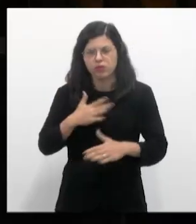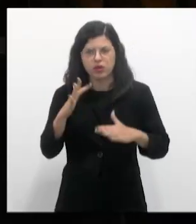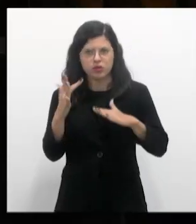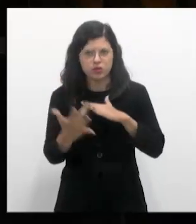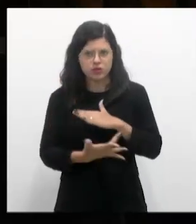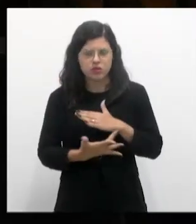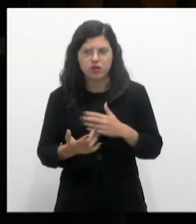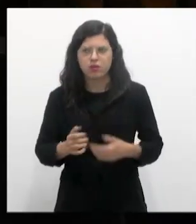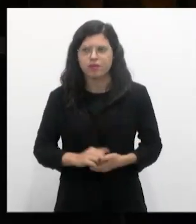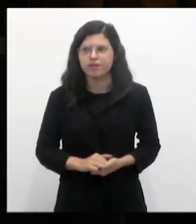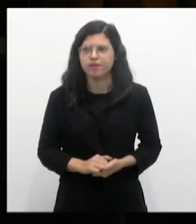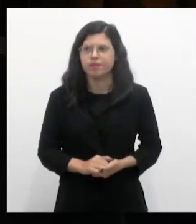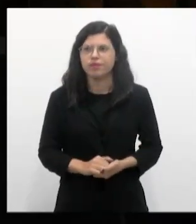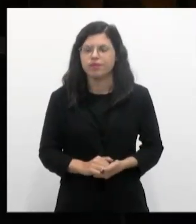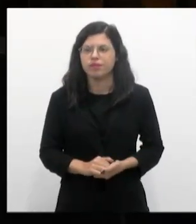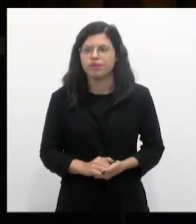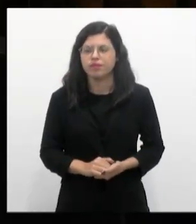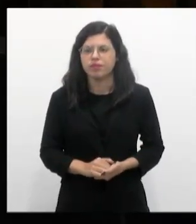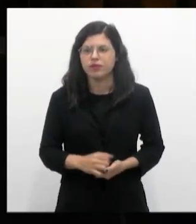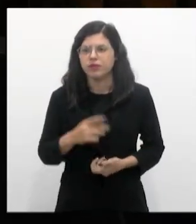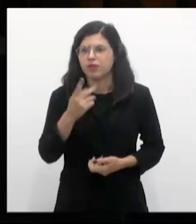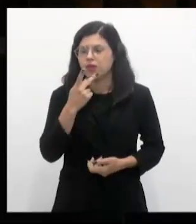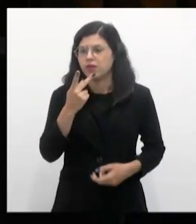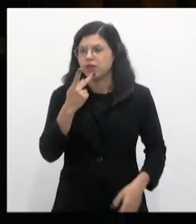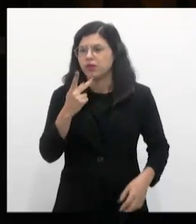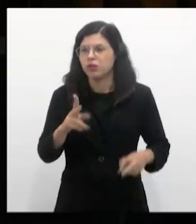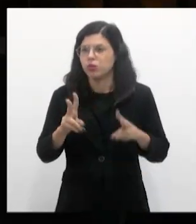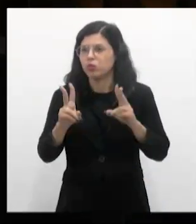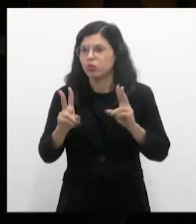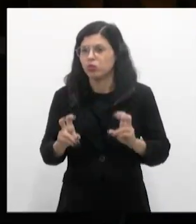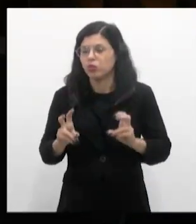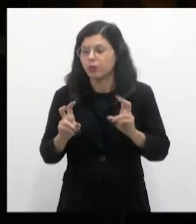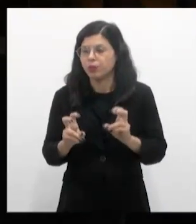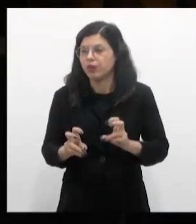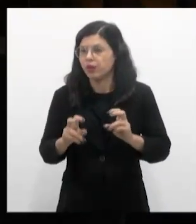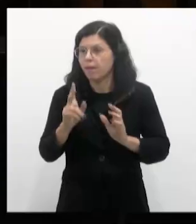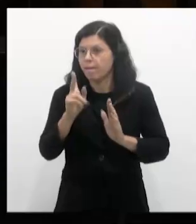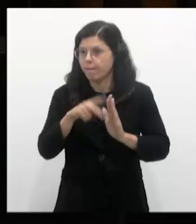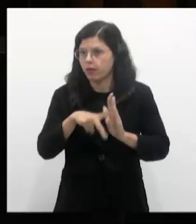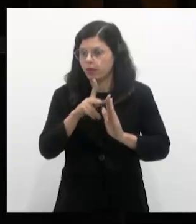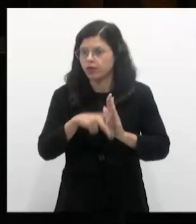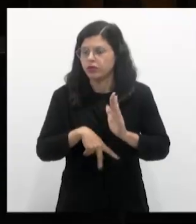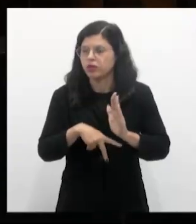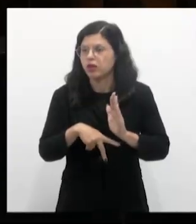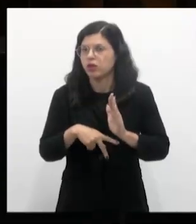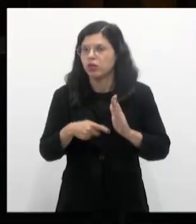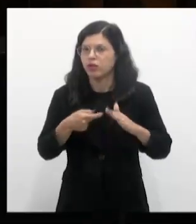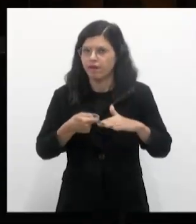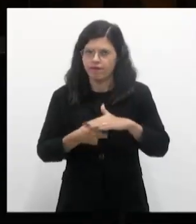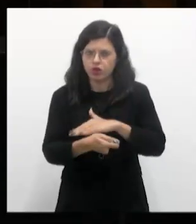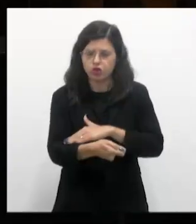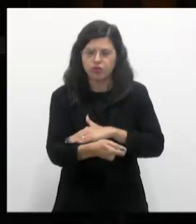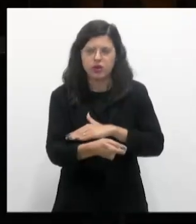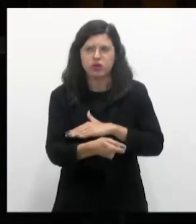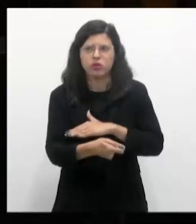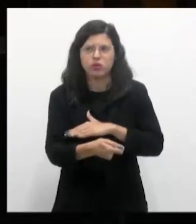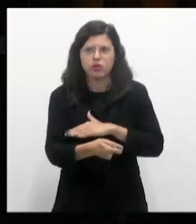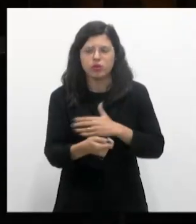sociais falando sobre projetos, investimentos